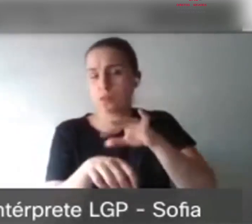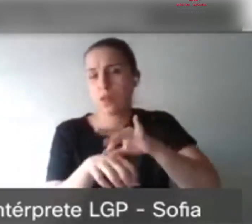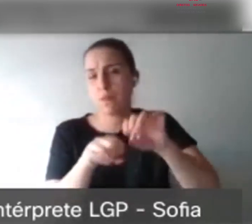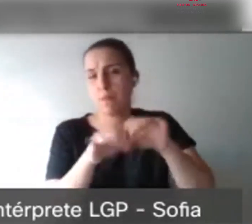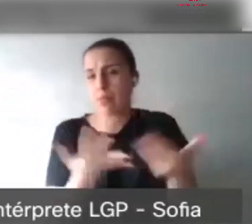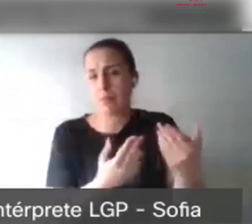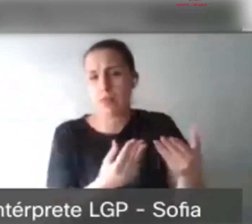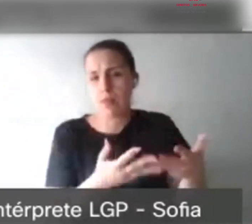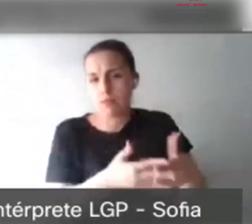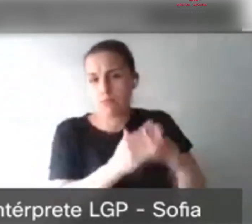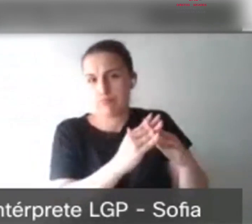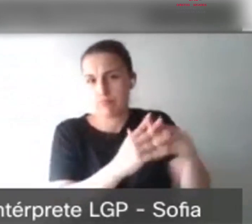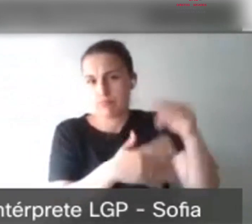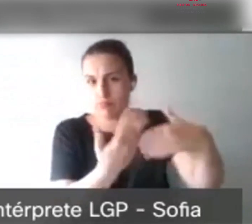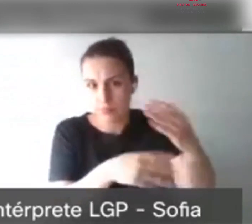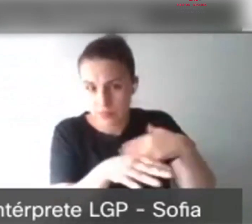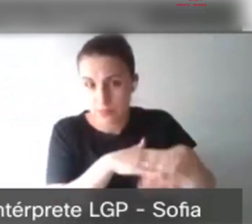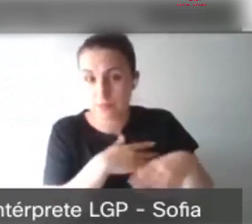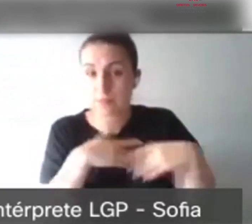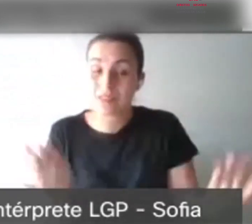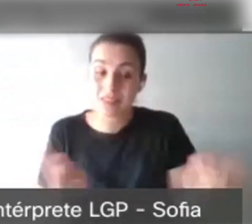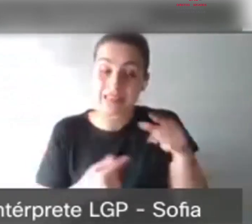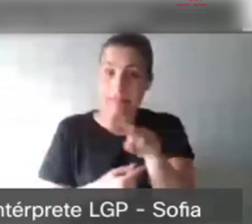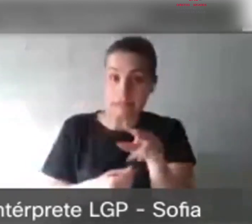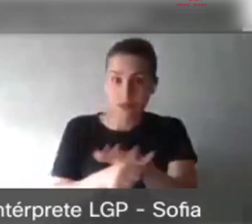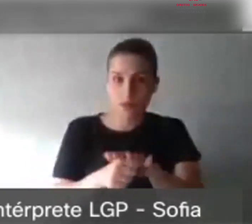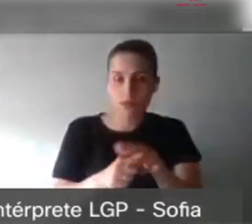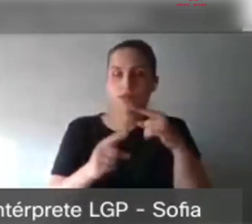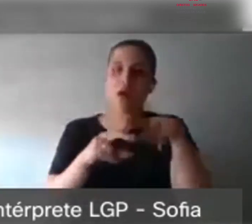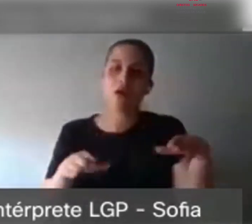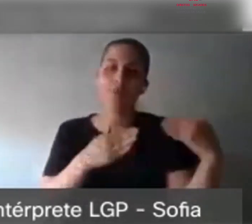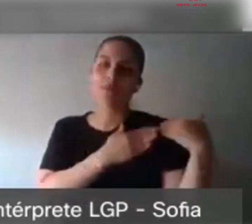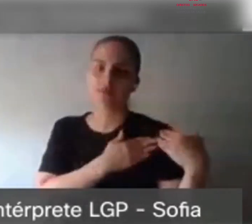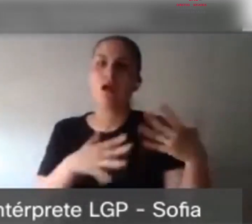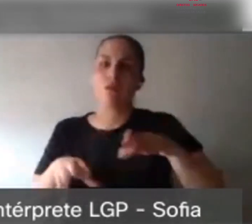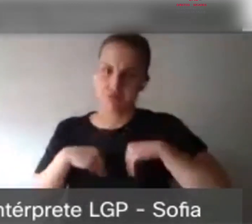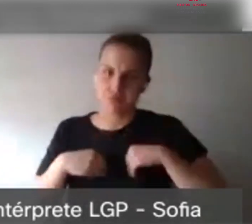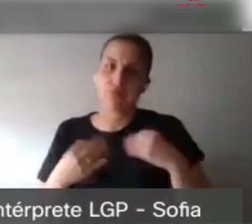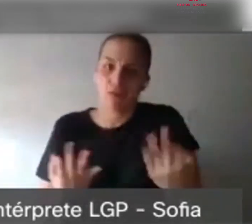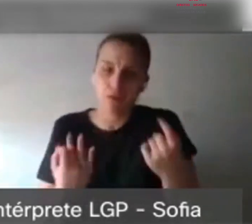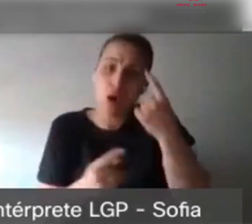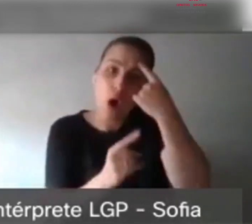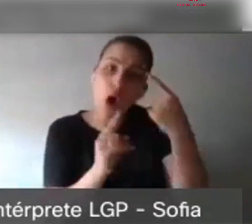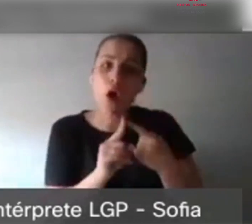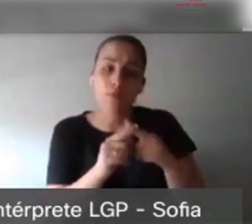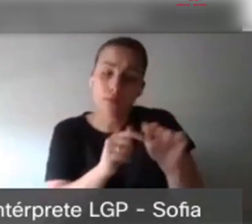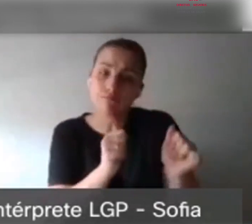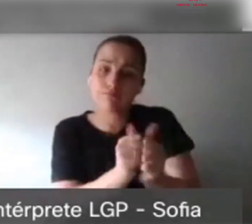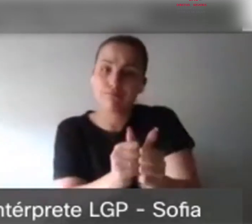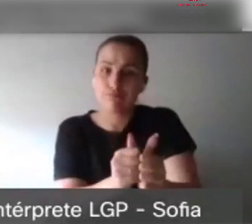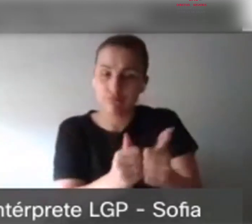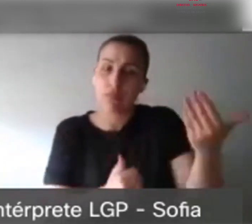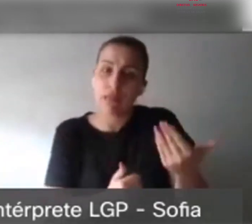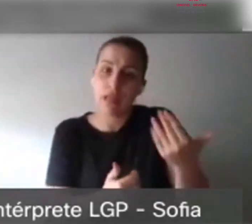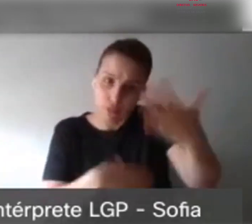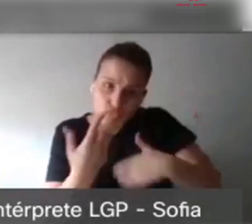maior parte dos casos, o hospital assumiu essa responsabilidade para garantir o direito ao acompanhamento e